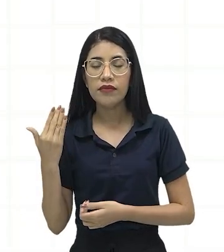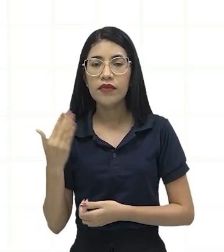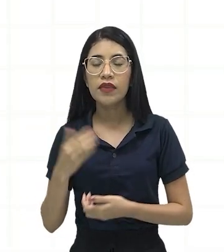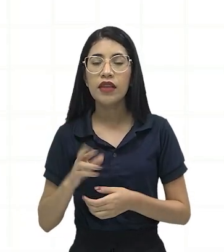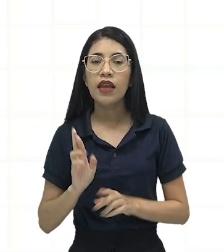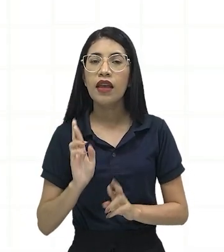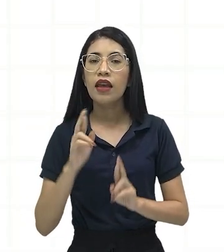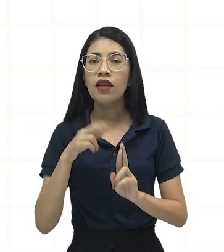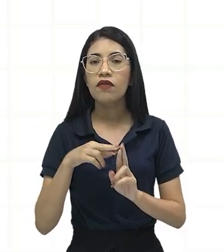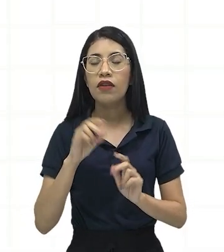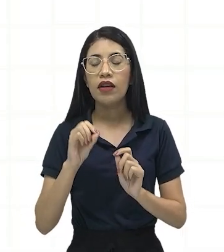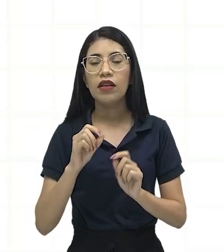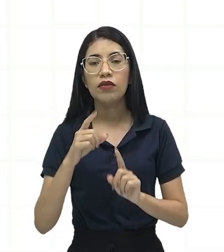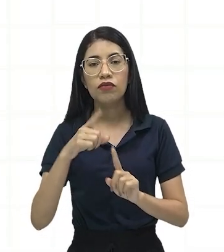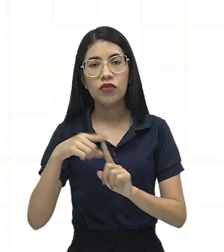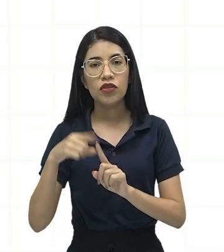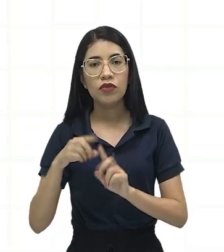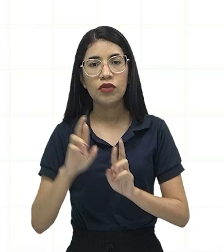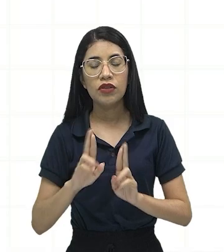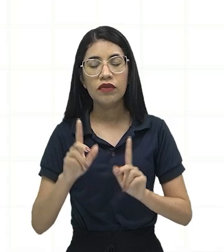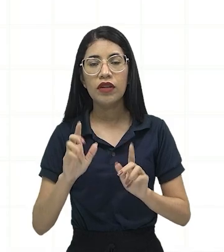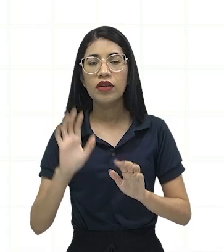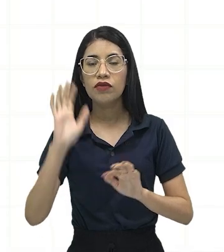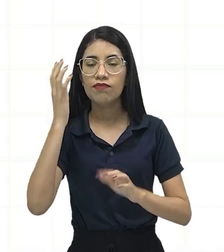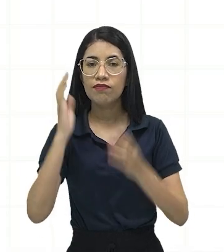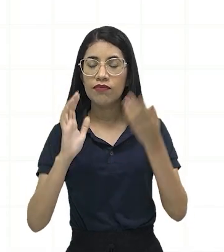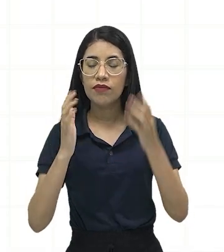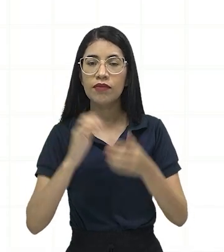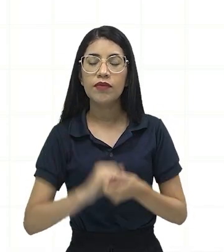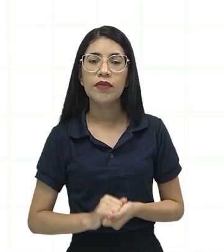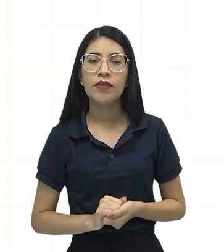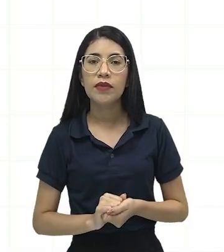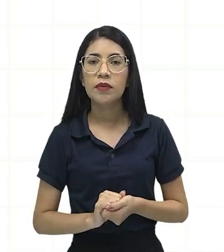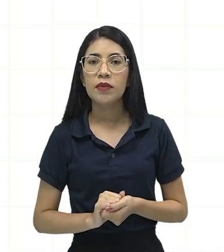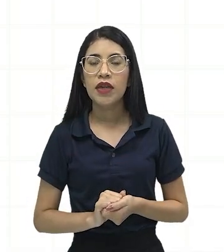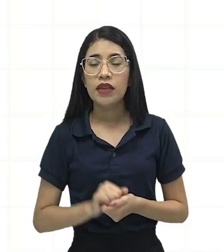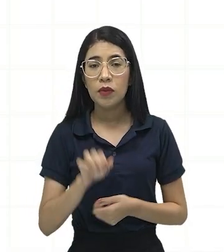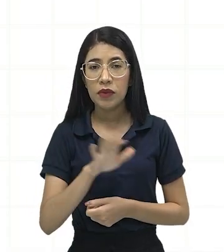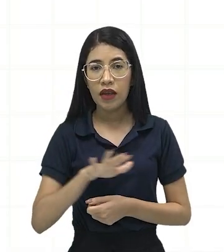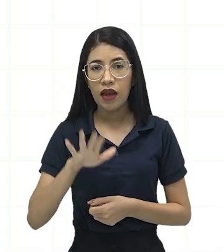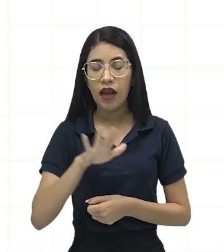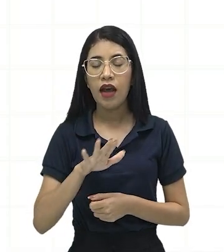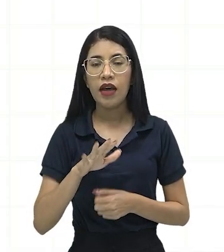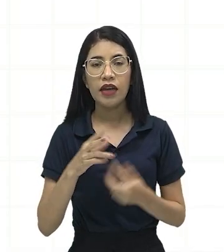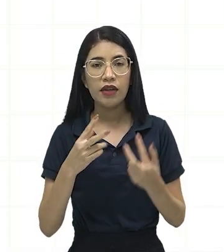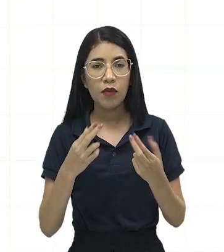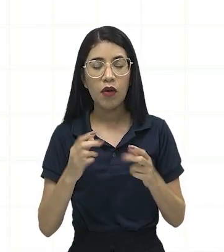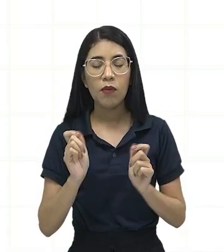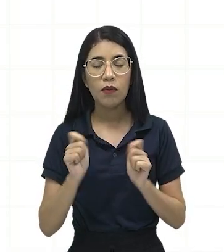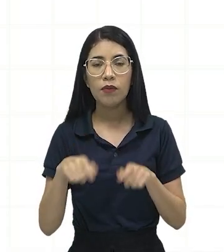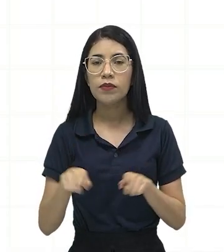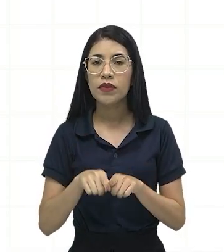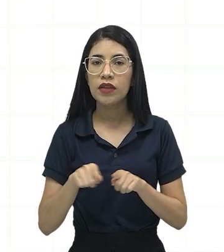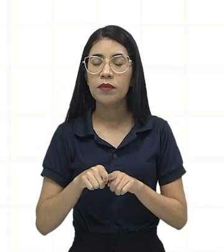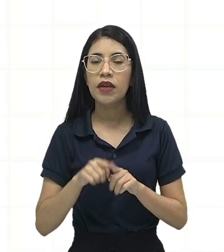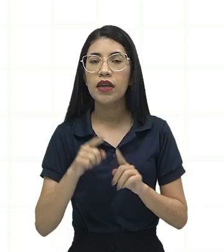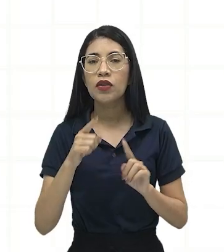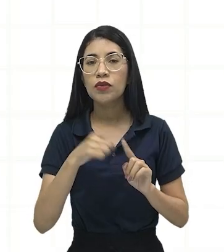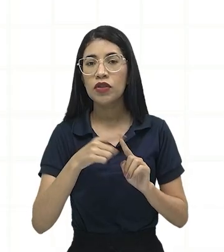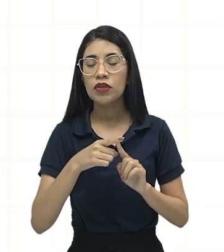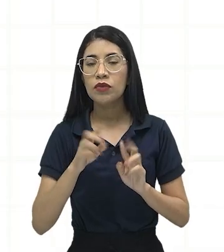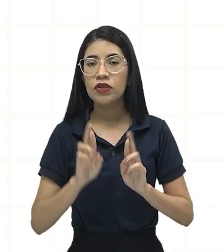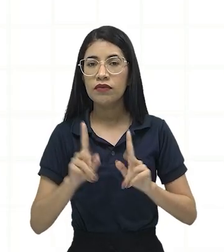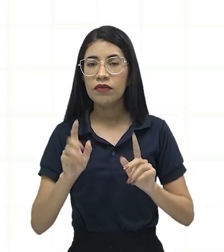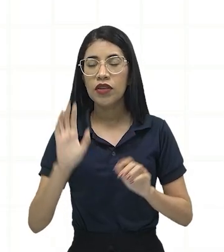refere-se a um tipo de clima. Então, em uma mesma zona climática, nós temos climas diferentes,